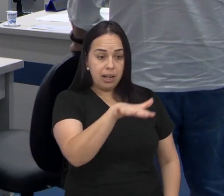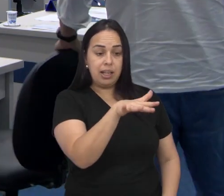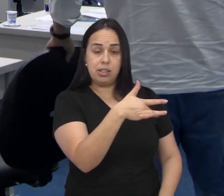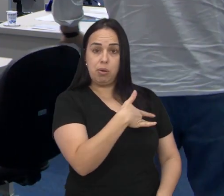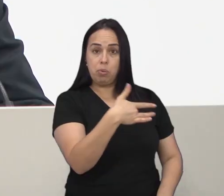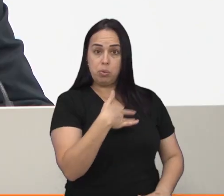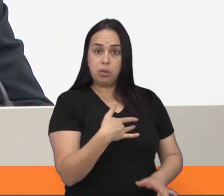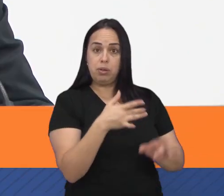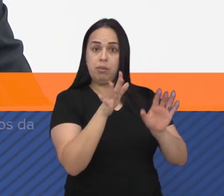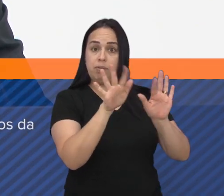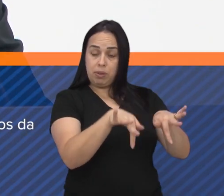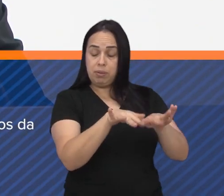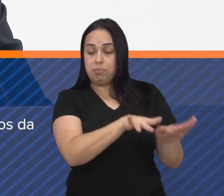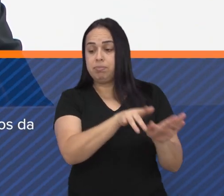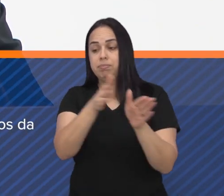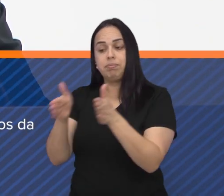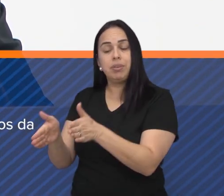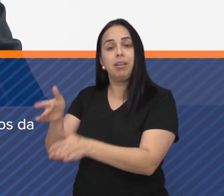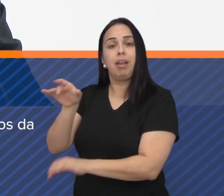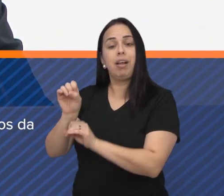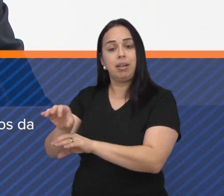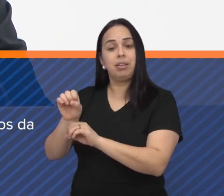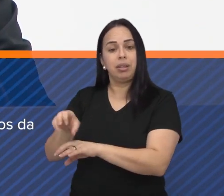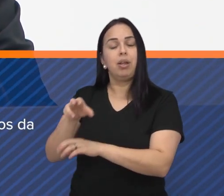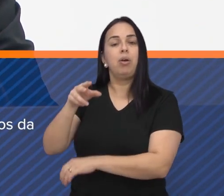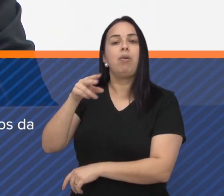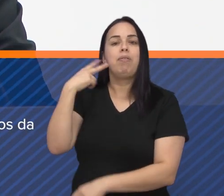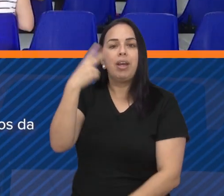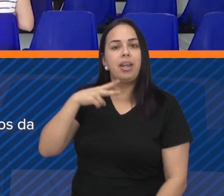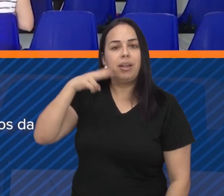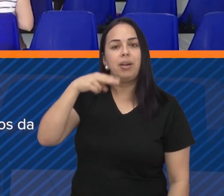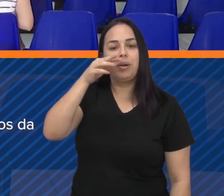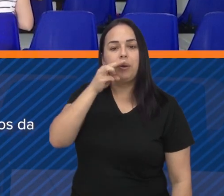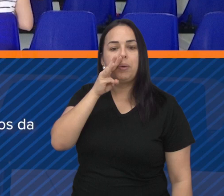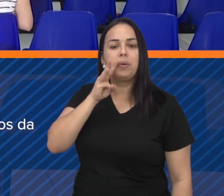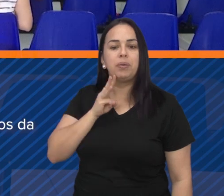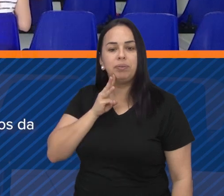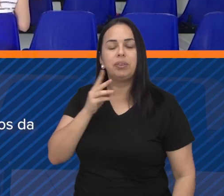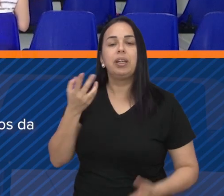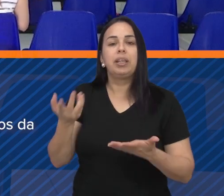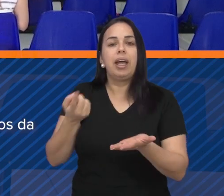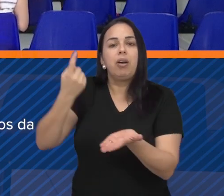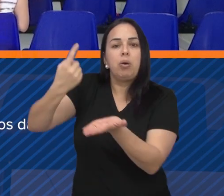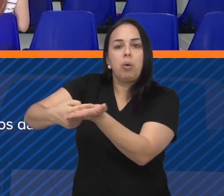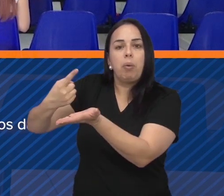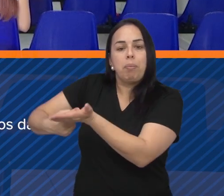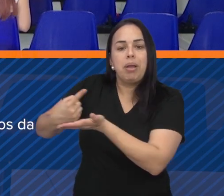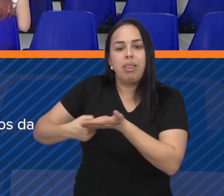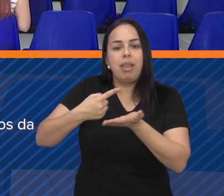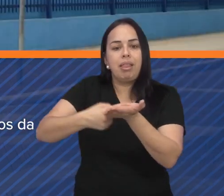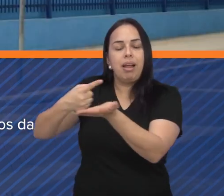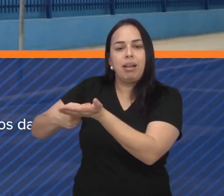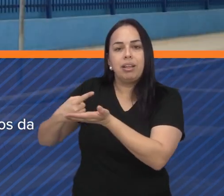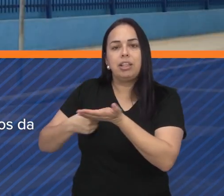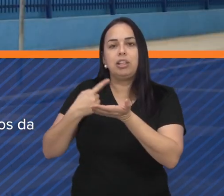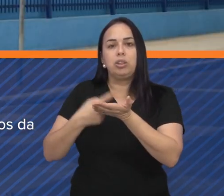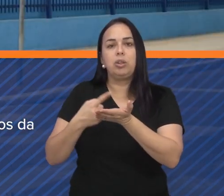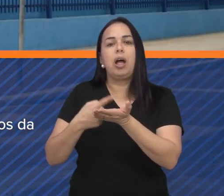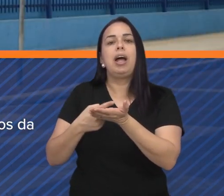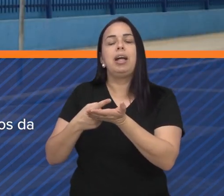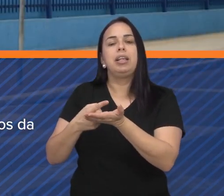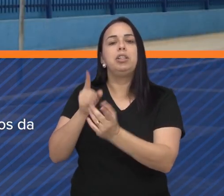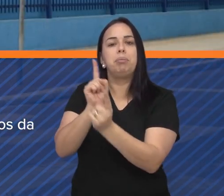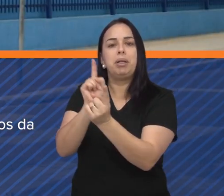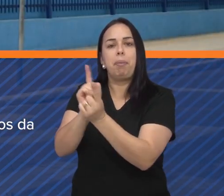da educação, um projeto do vereador Roberto do Eleven quer disponibilizar a marcação de consultas médicas para alunos